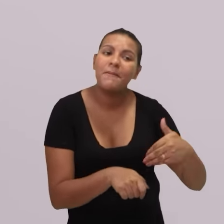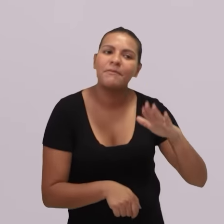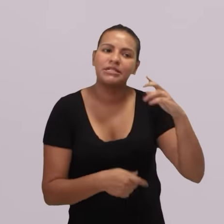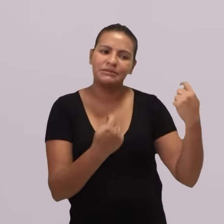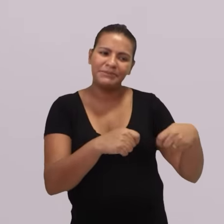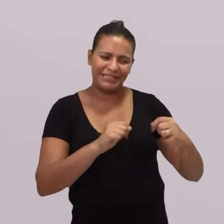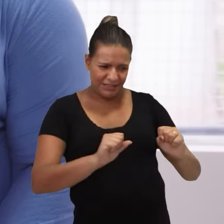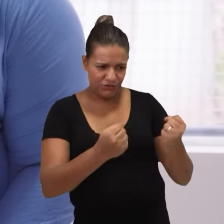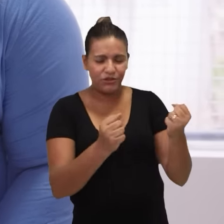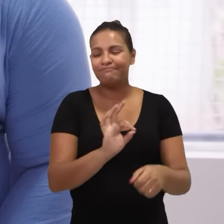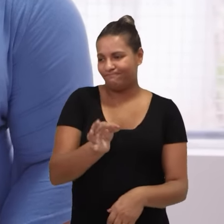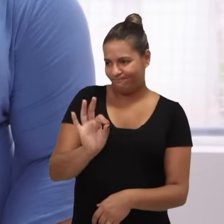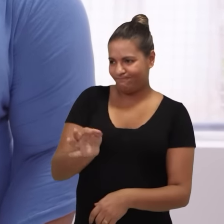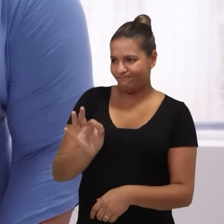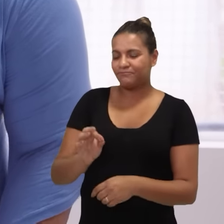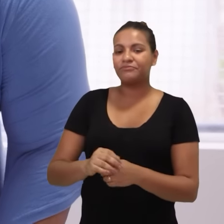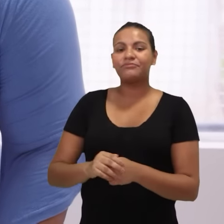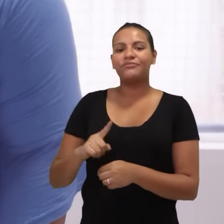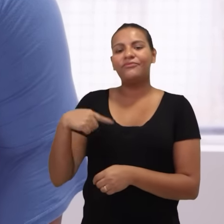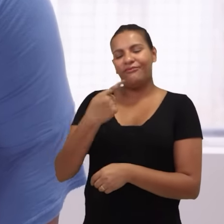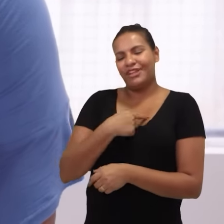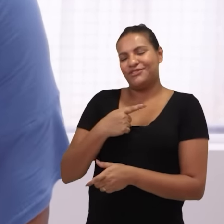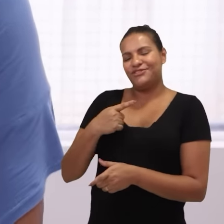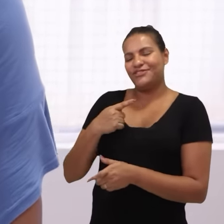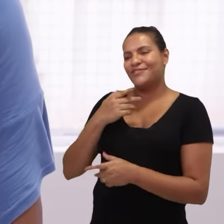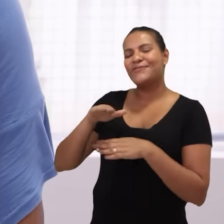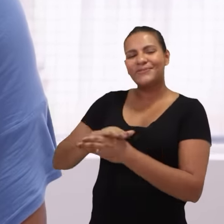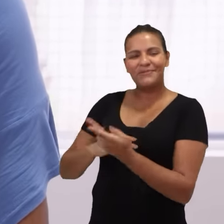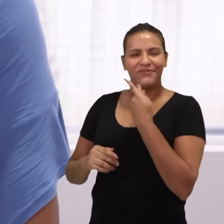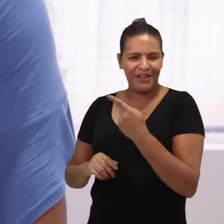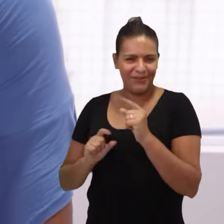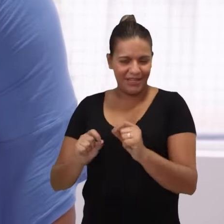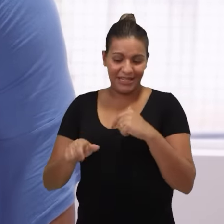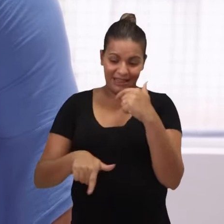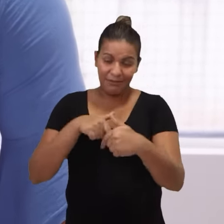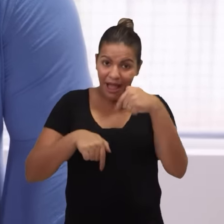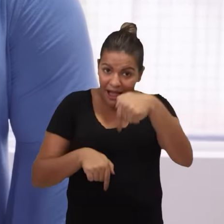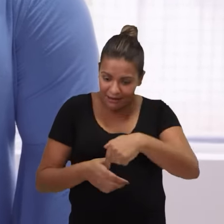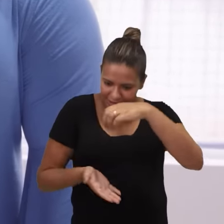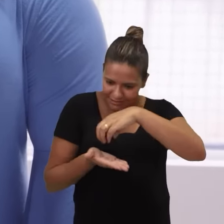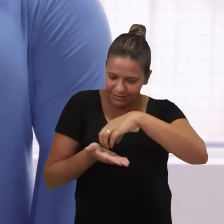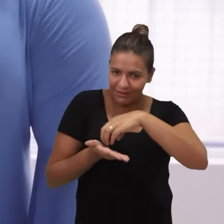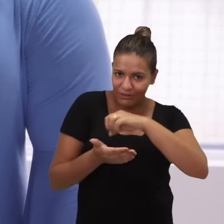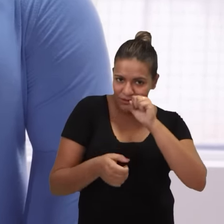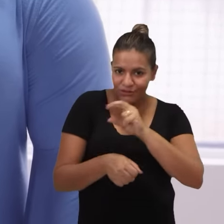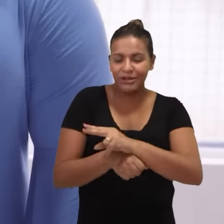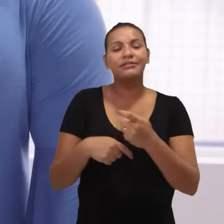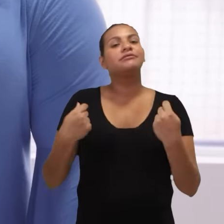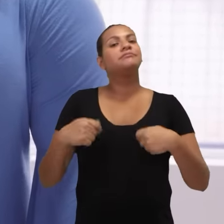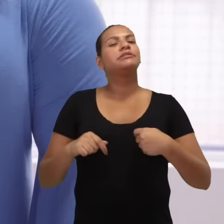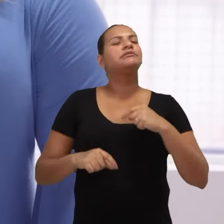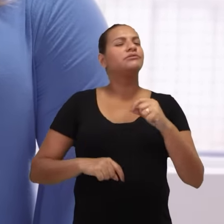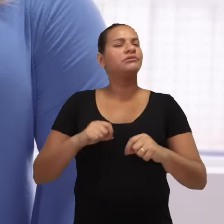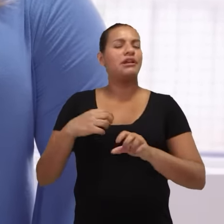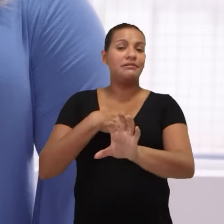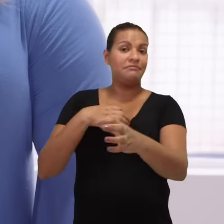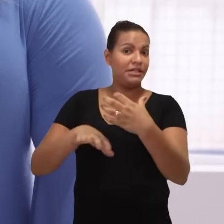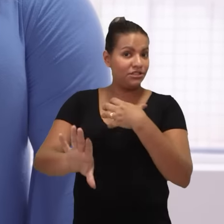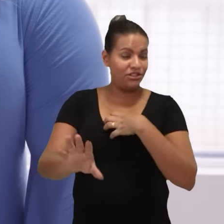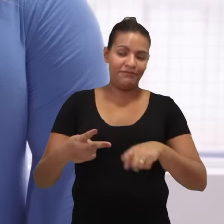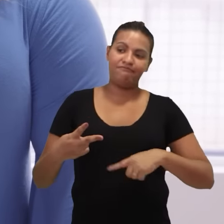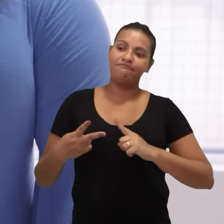mais precisam, né? E a gente sempre fala que para trabalhar na Central de Vagas precisa ter empatia e bom senso. Ah. Os dois caminham juntos,